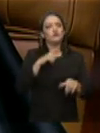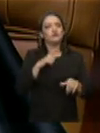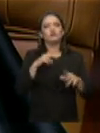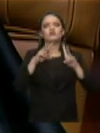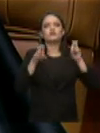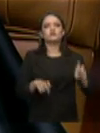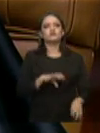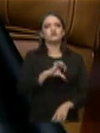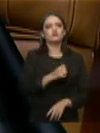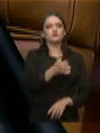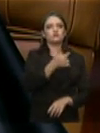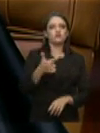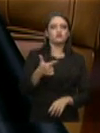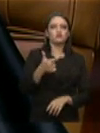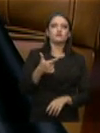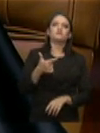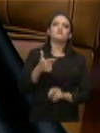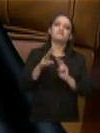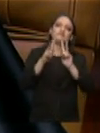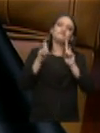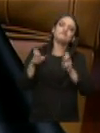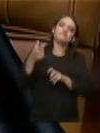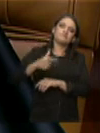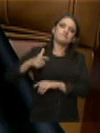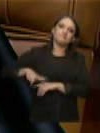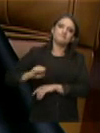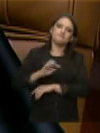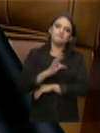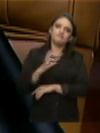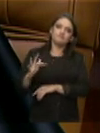de repetitivo o STJ, declarando-se a